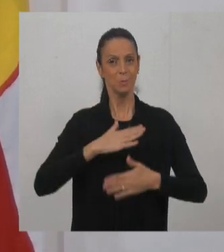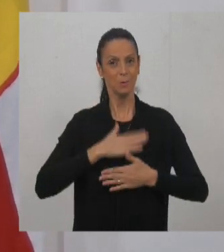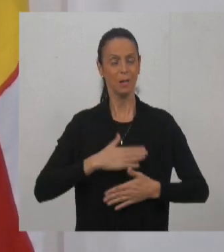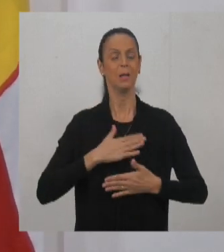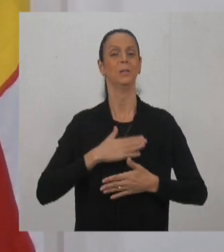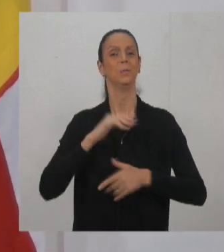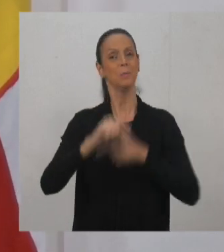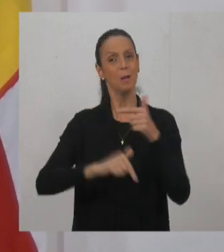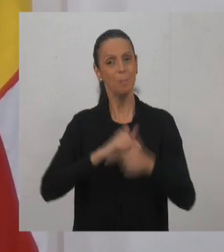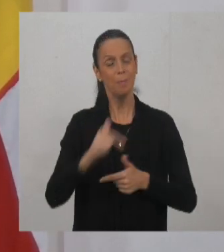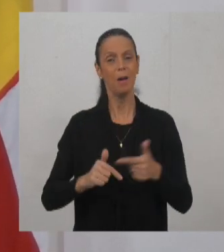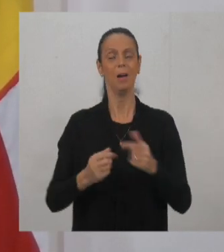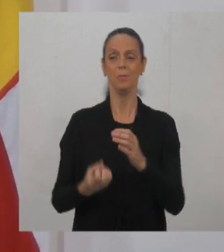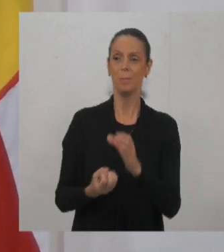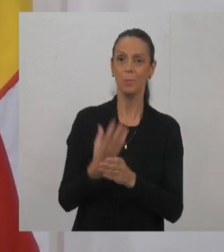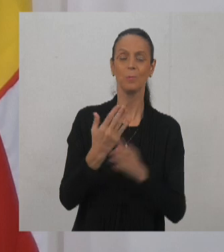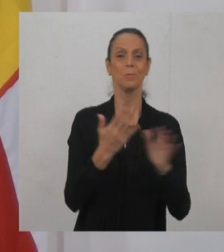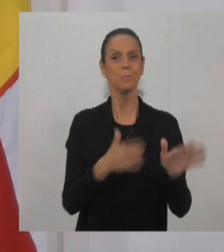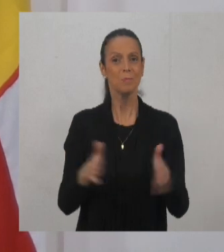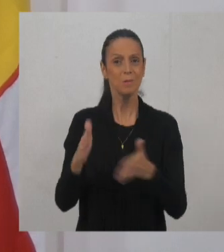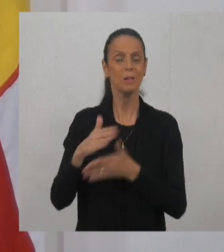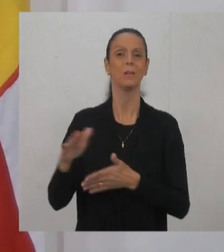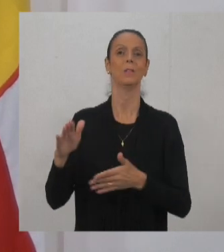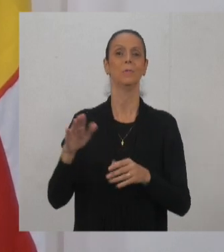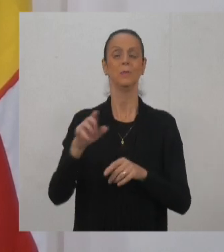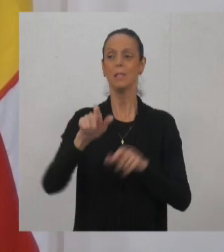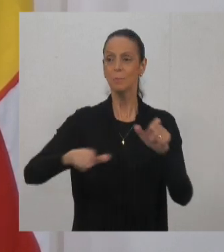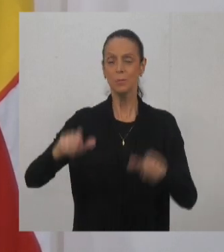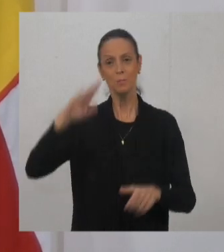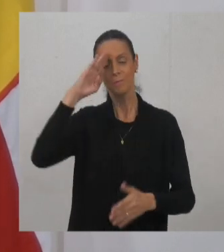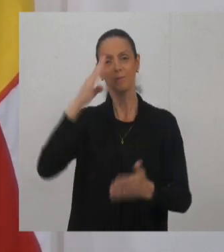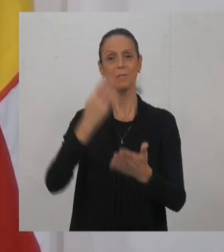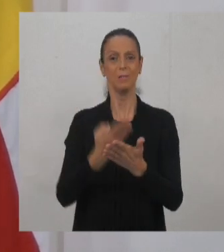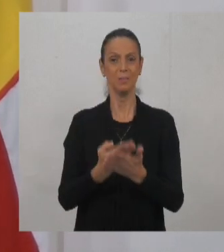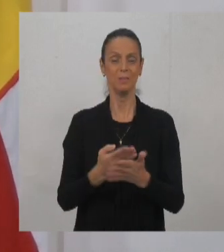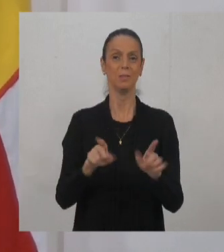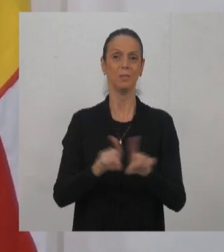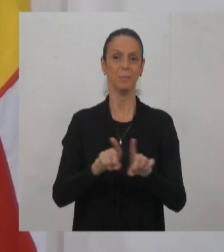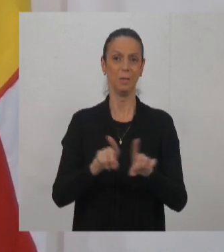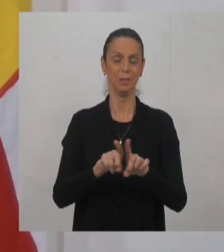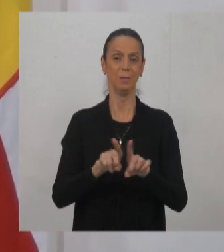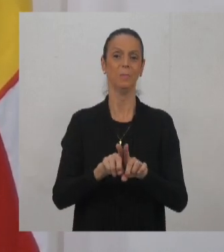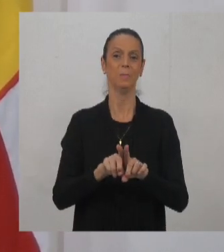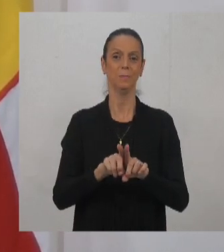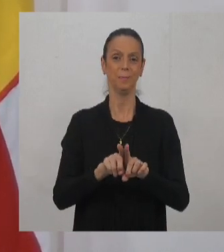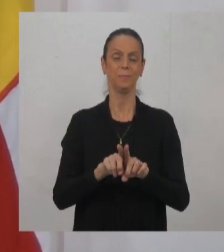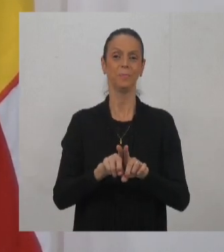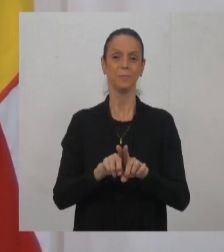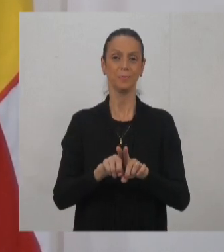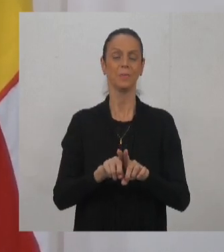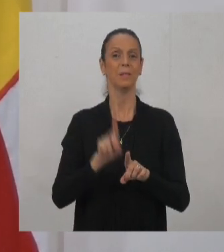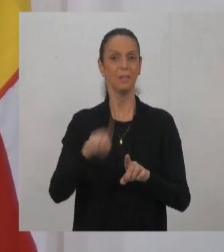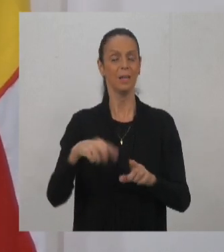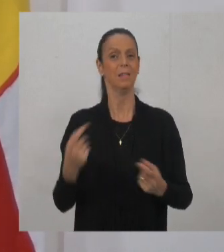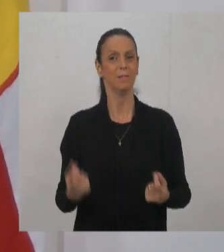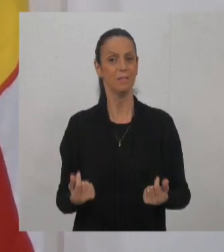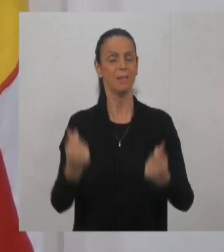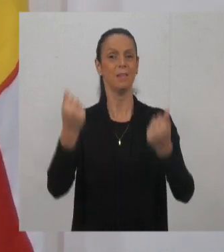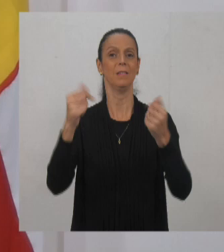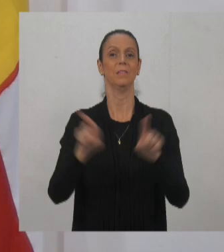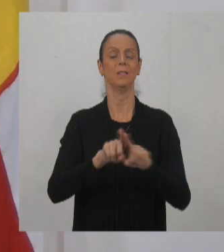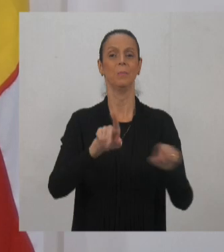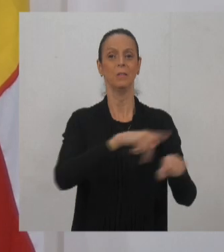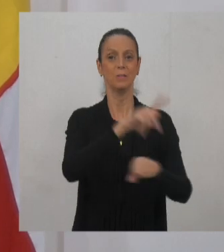trabalho, do trabalho a produção, da produção o crédito, do crédito a opulência, como riqueza, riqueza das